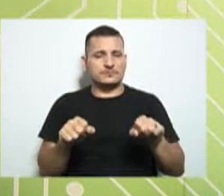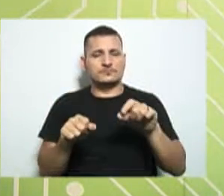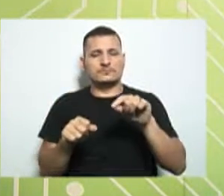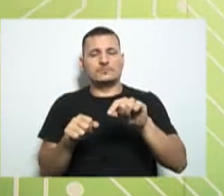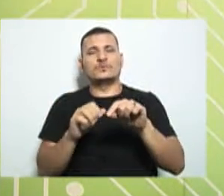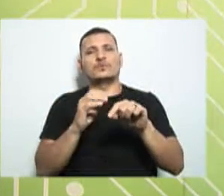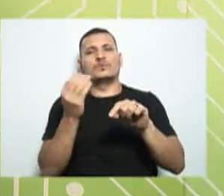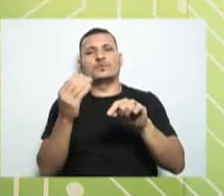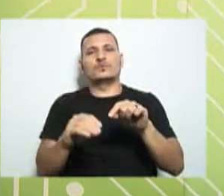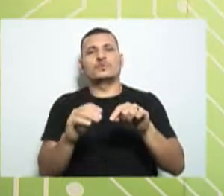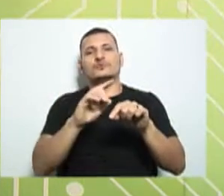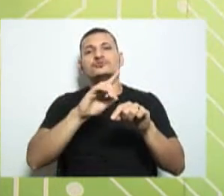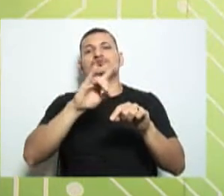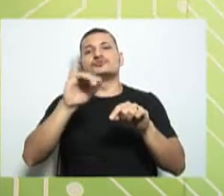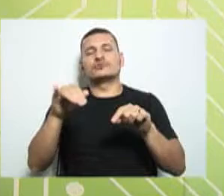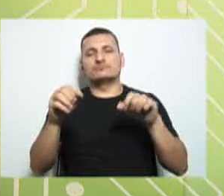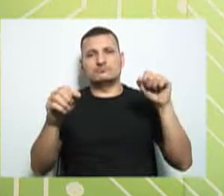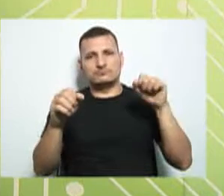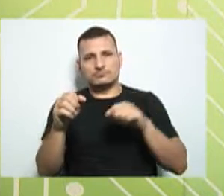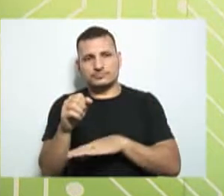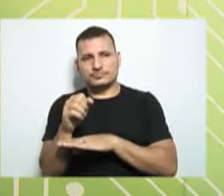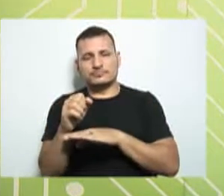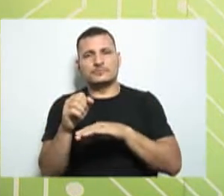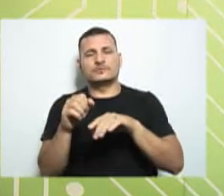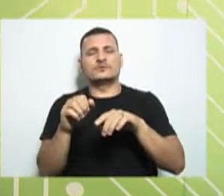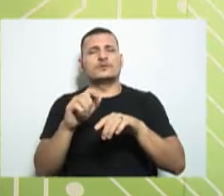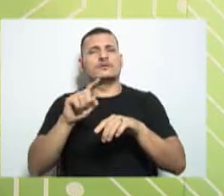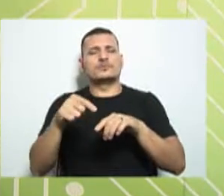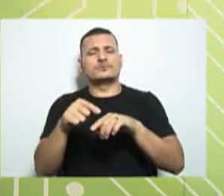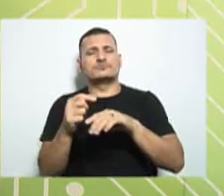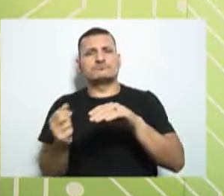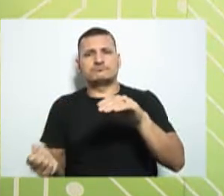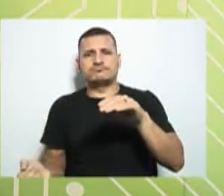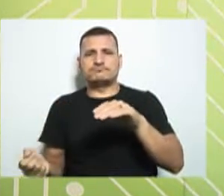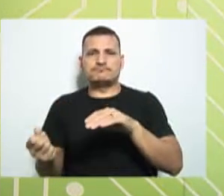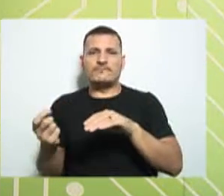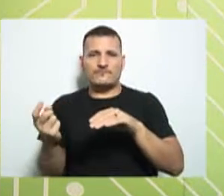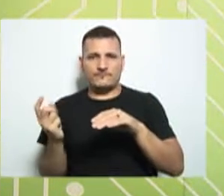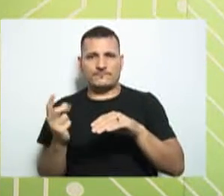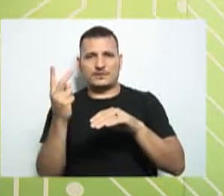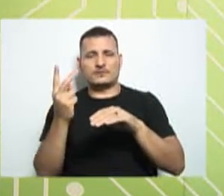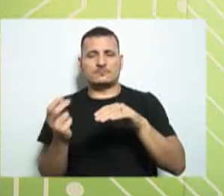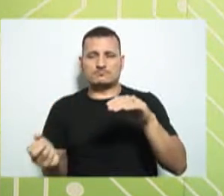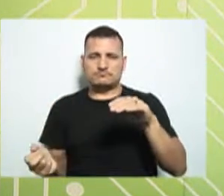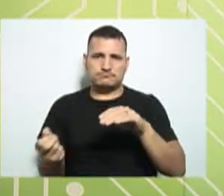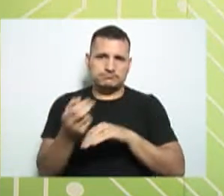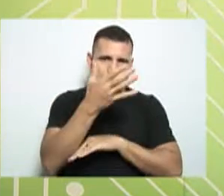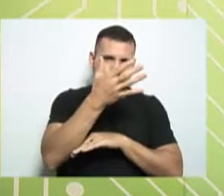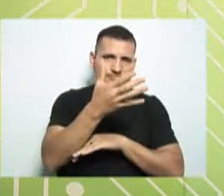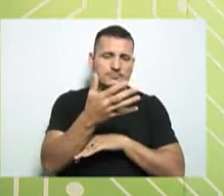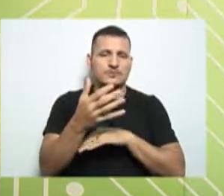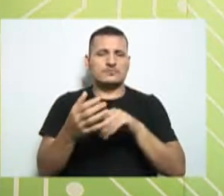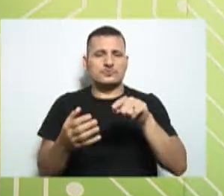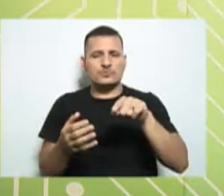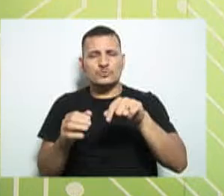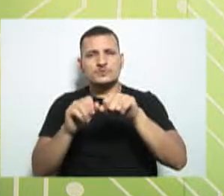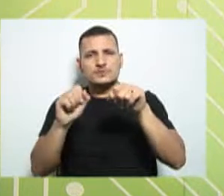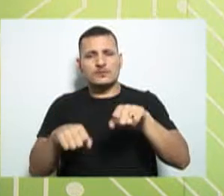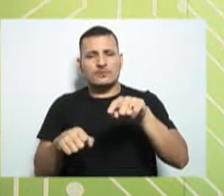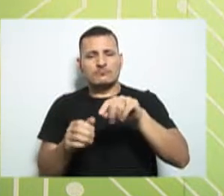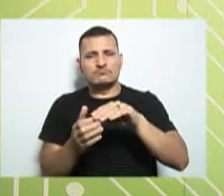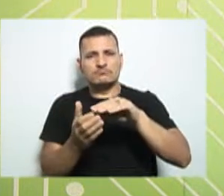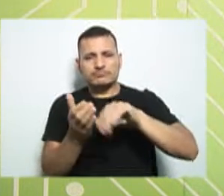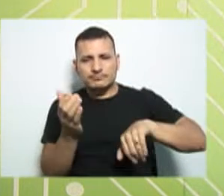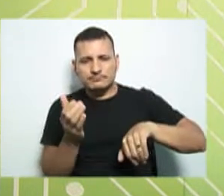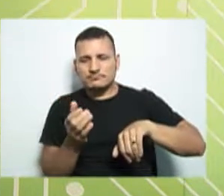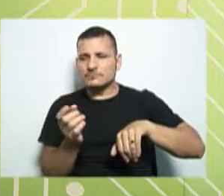que ele entrou. E assim que é feito a saída dessa mercadoria, é dado baixa automaticamente. Cada vez